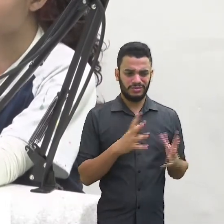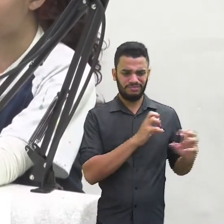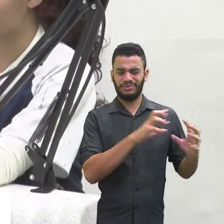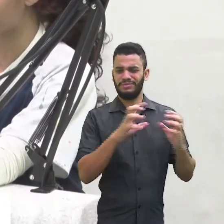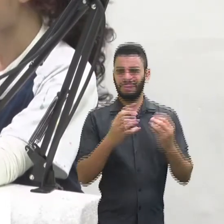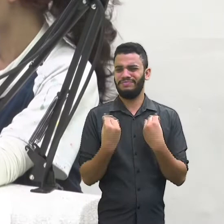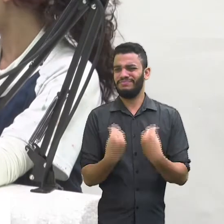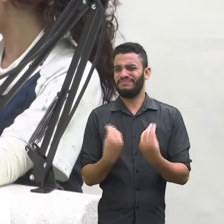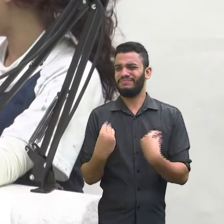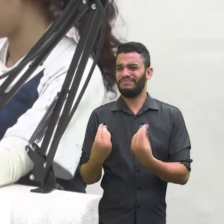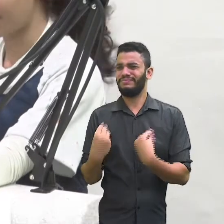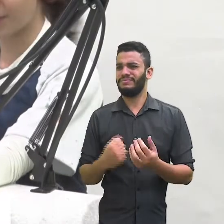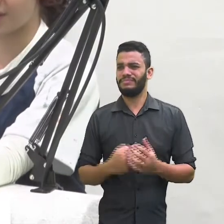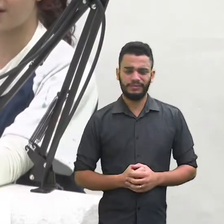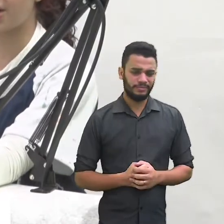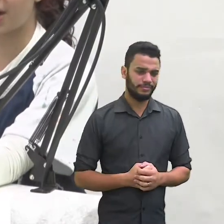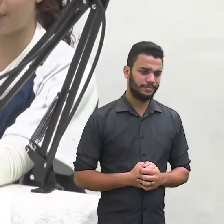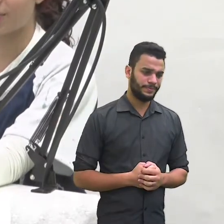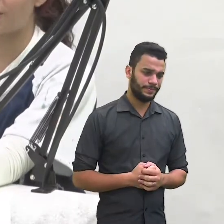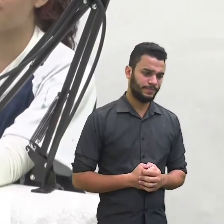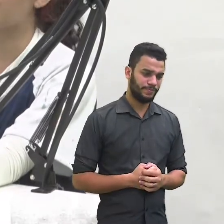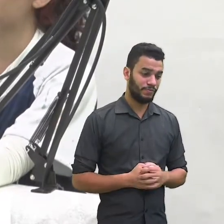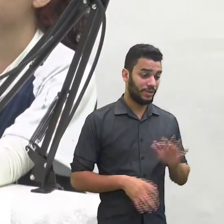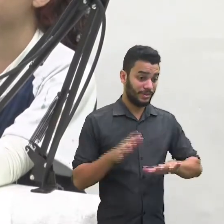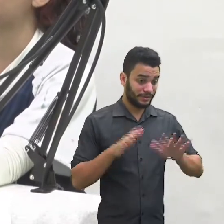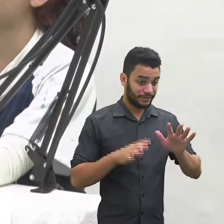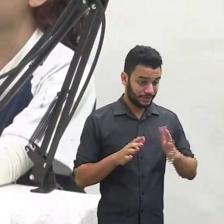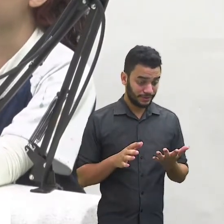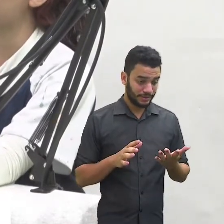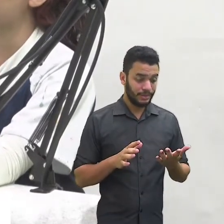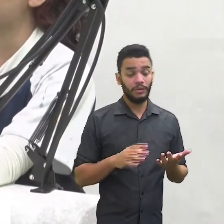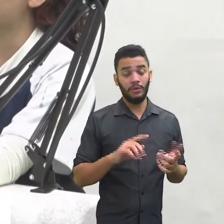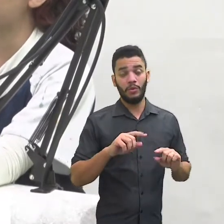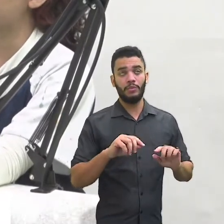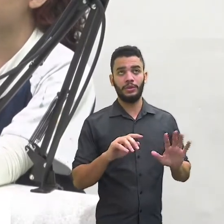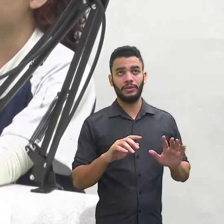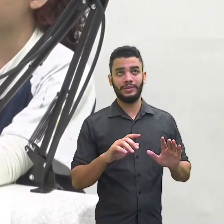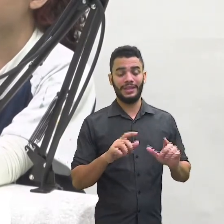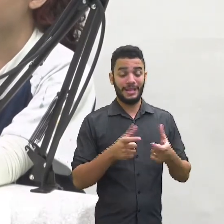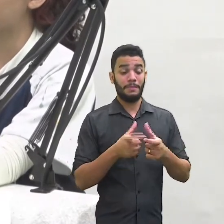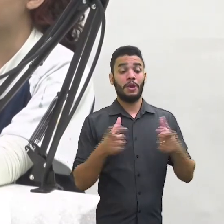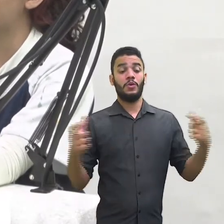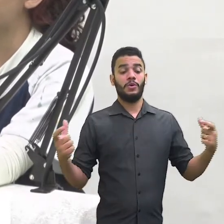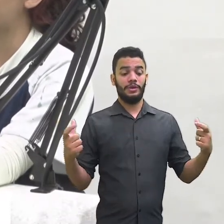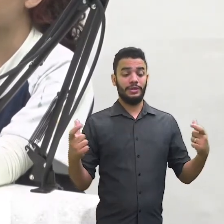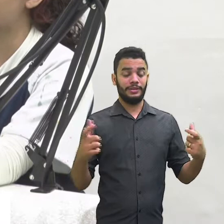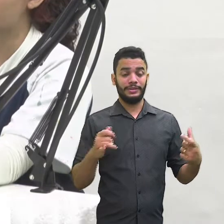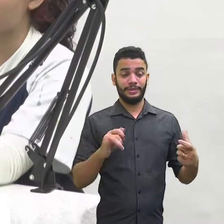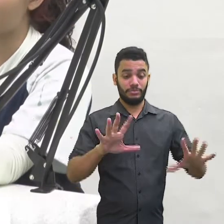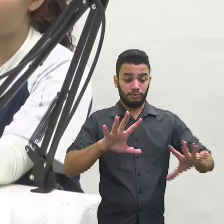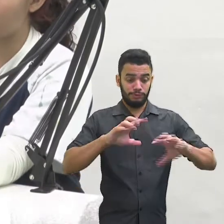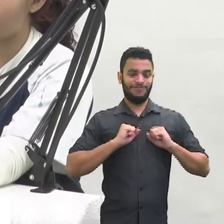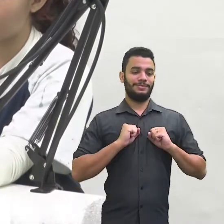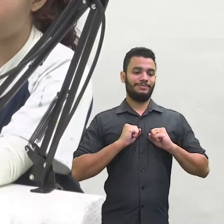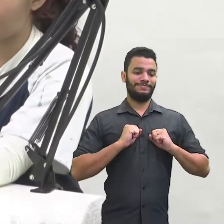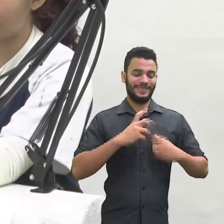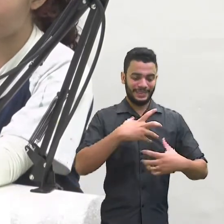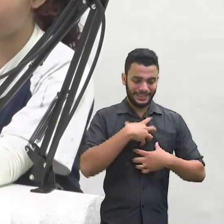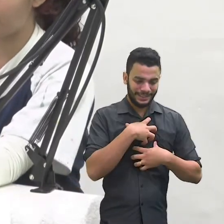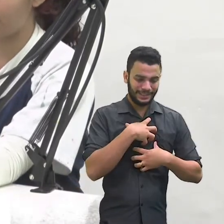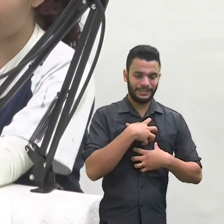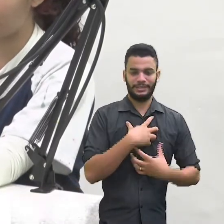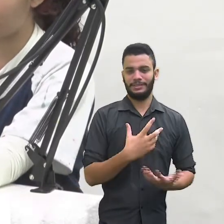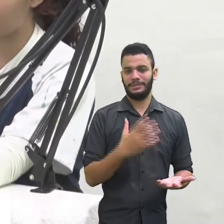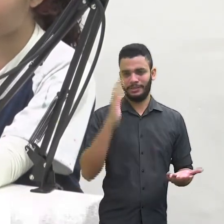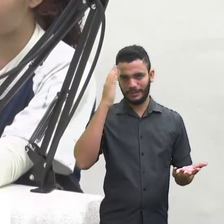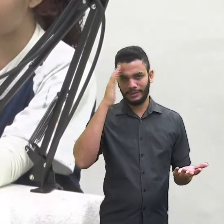isso, é como eu disse, a gente acaba absorvendo isso. E aí entra também o caso que a gente falou anteriormente,